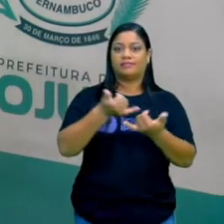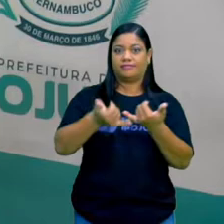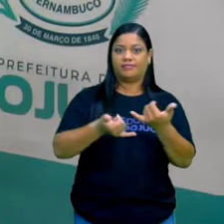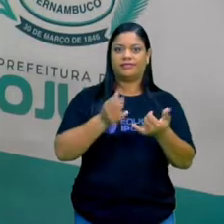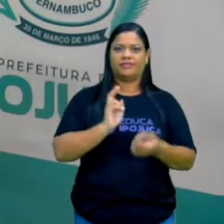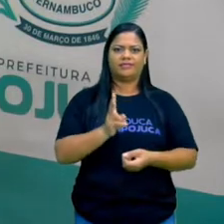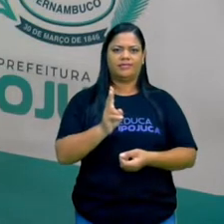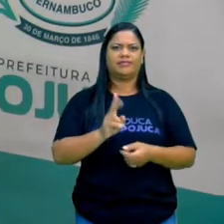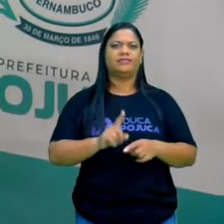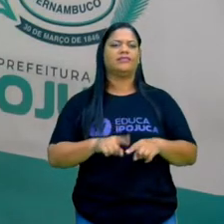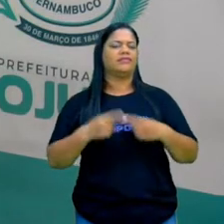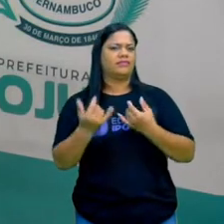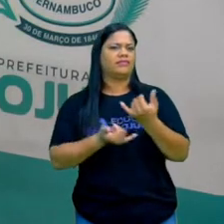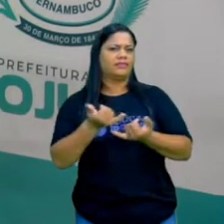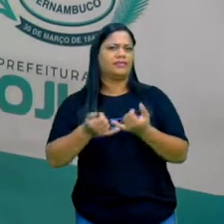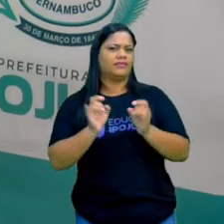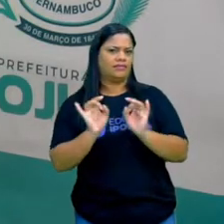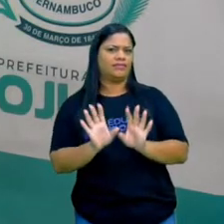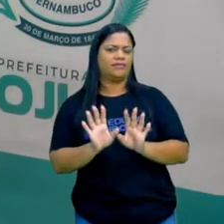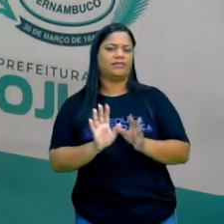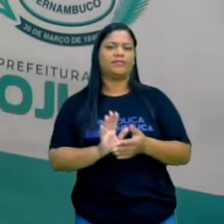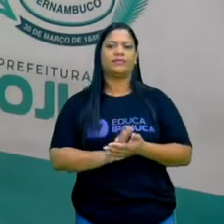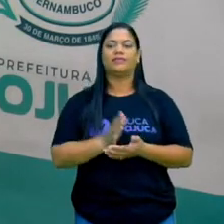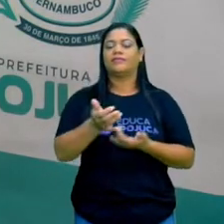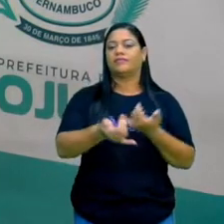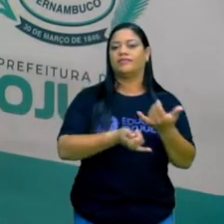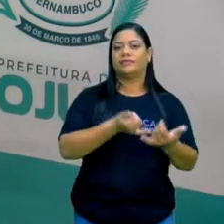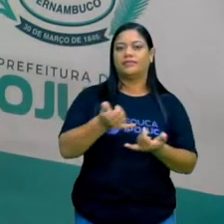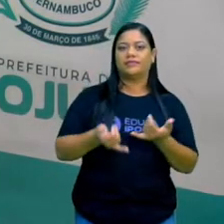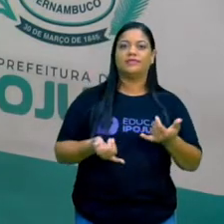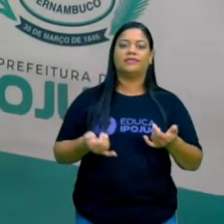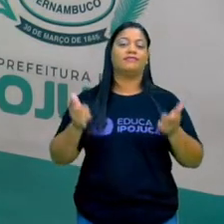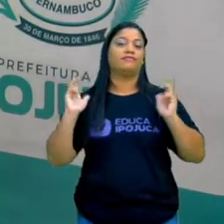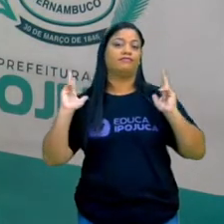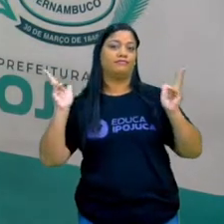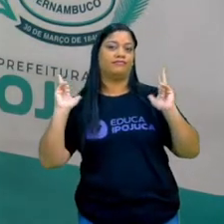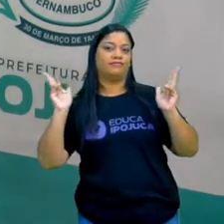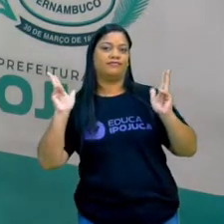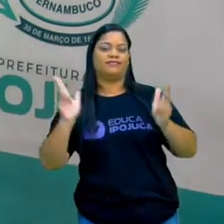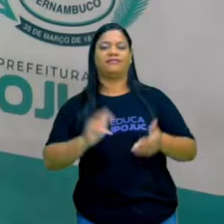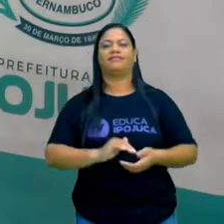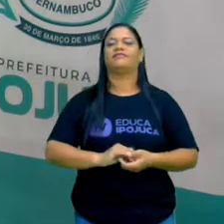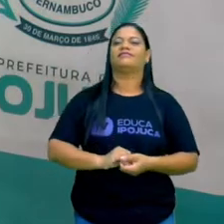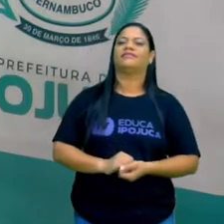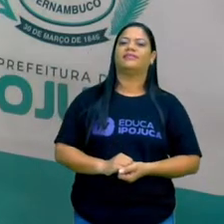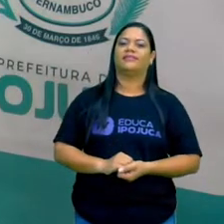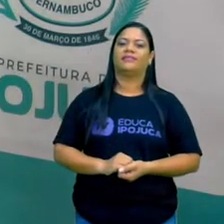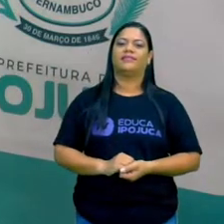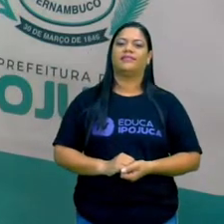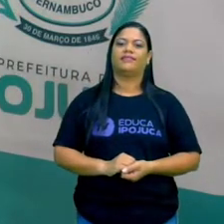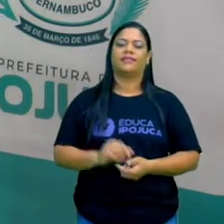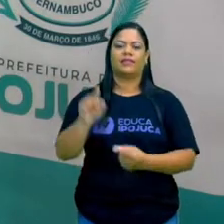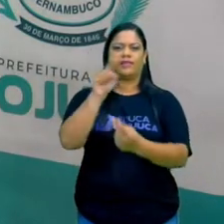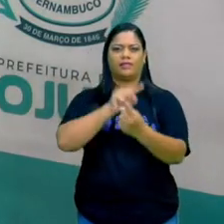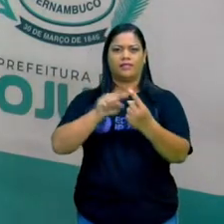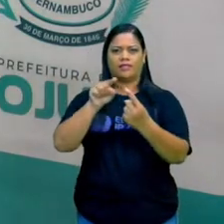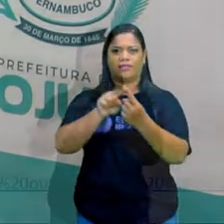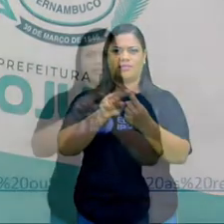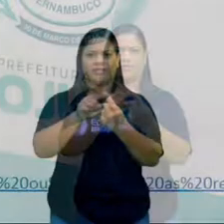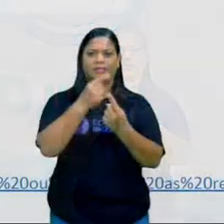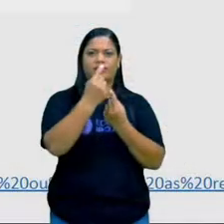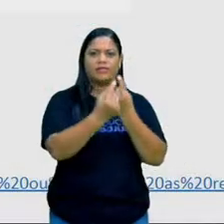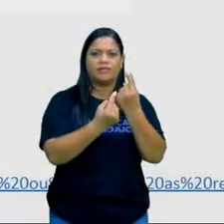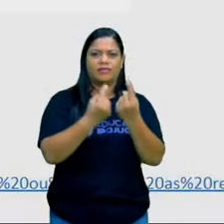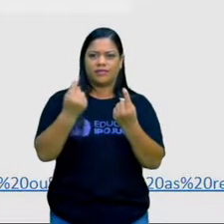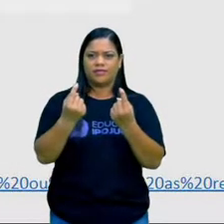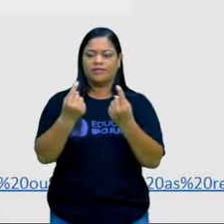atividade geral, ela é mais recreativa. Para brincar, para se divertir. Os objetivos de cada um